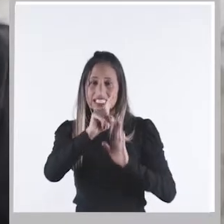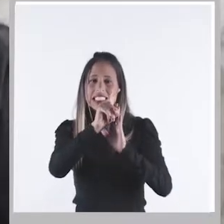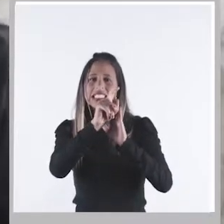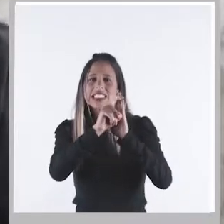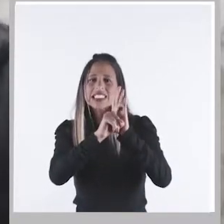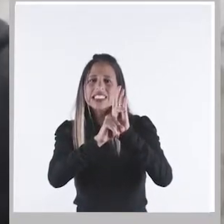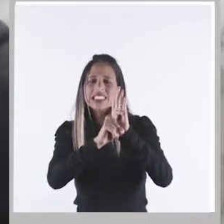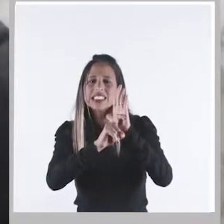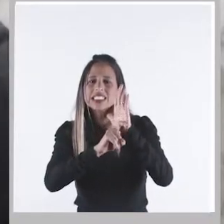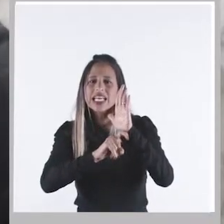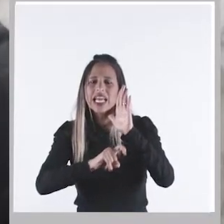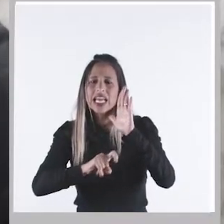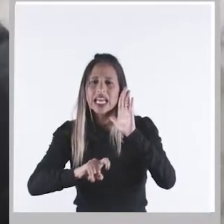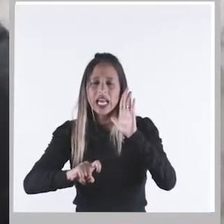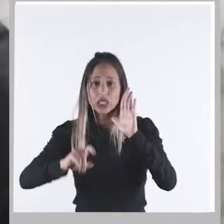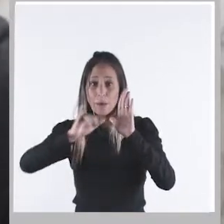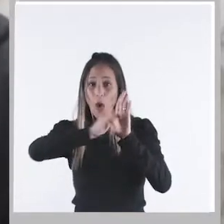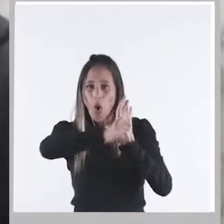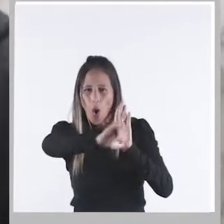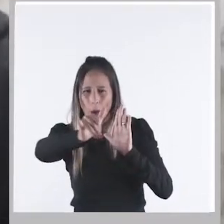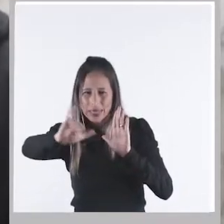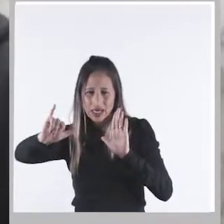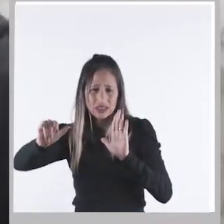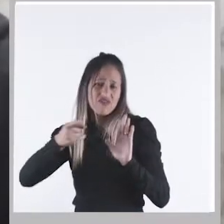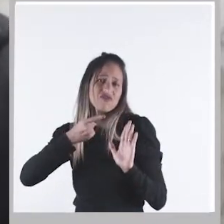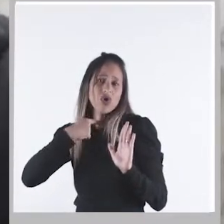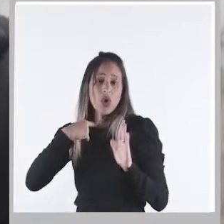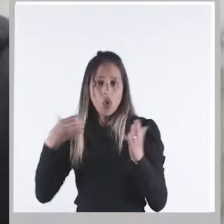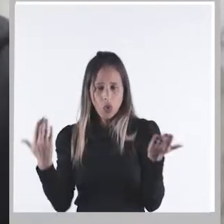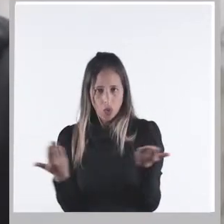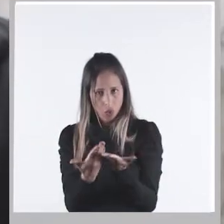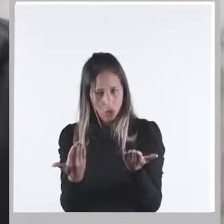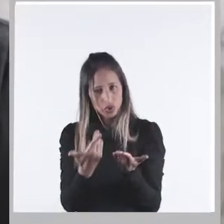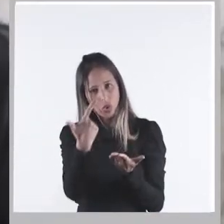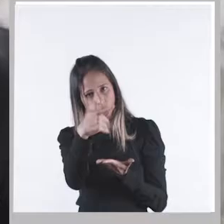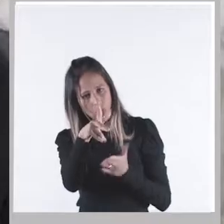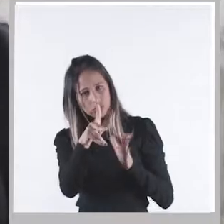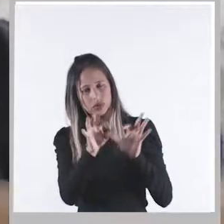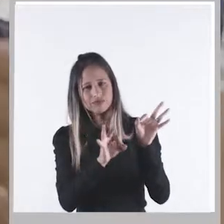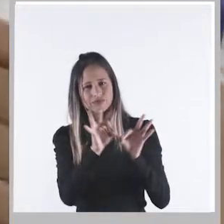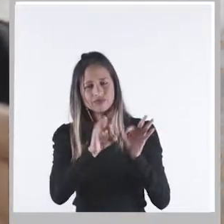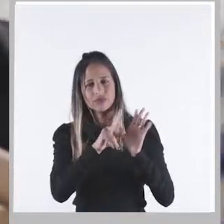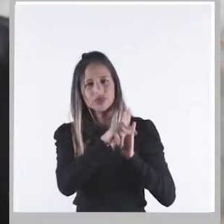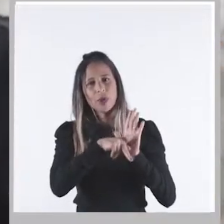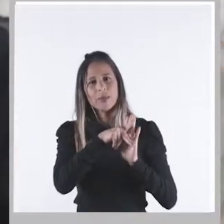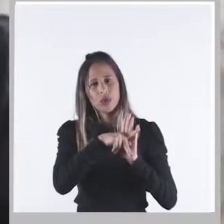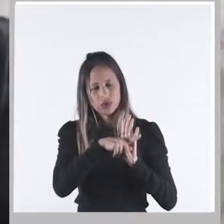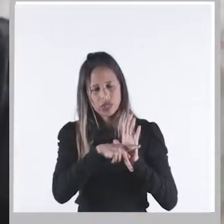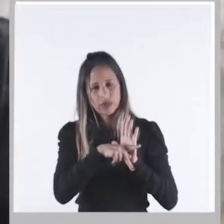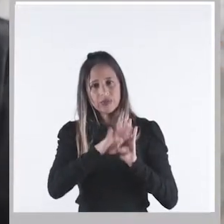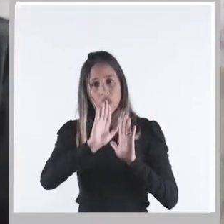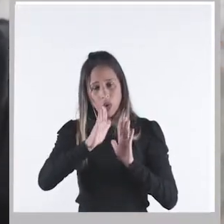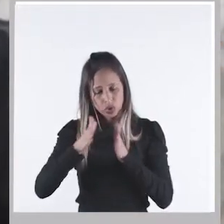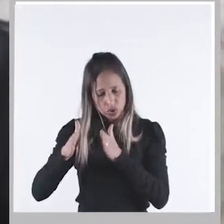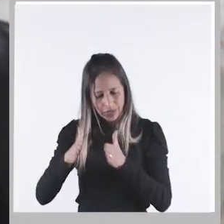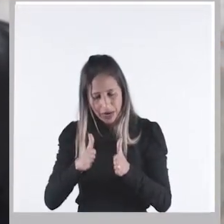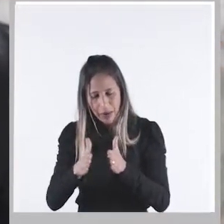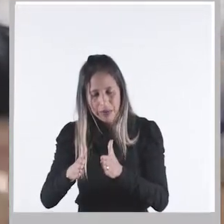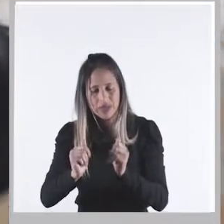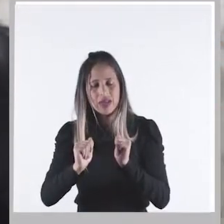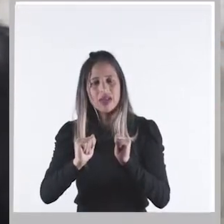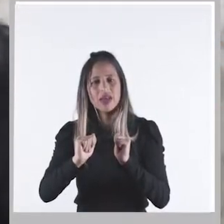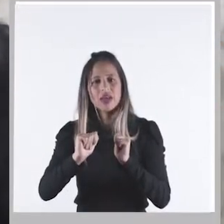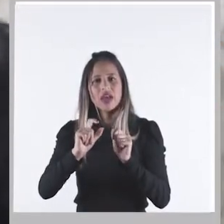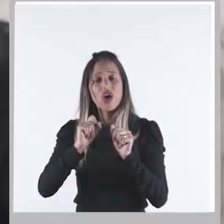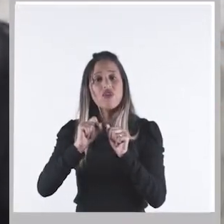foram escritos com pretensão de publicação, né? Hoje eu tenho outros projetos, né? Hoje eu já caminhei, hoje eu